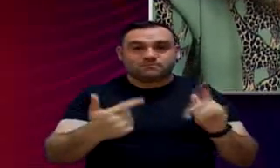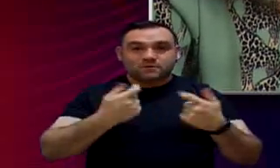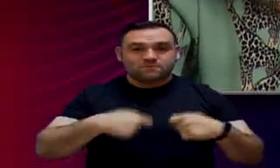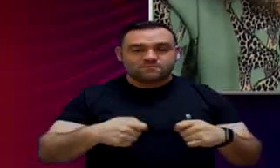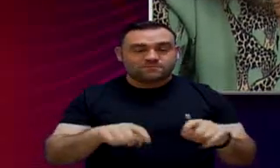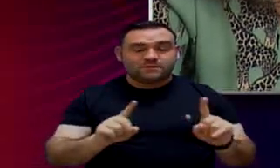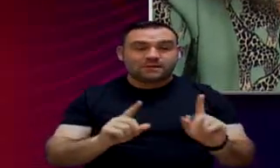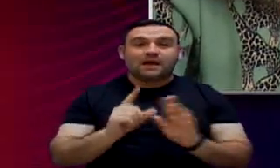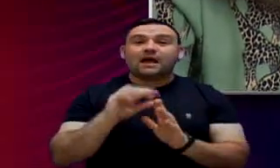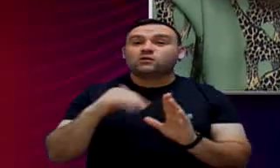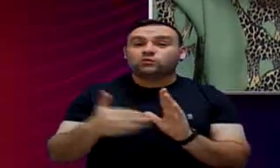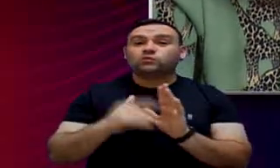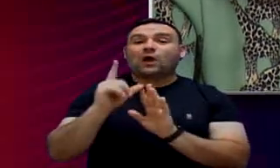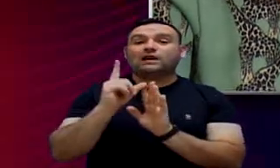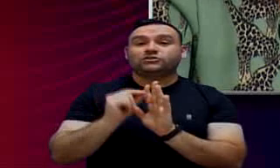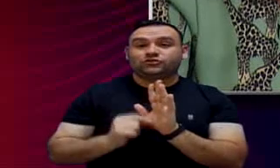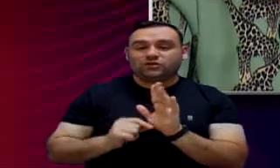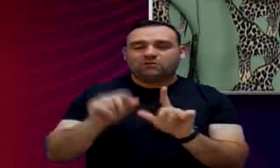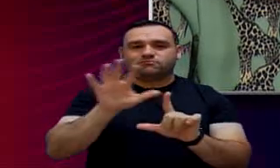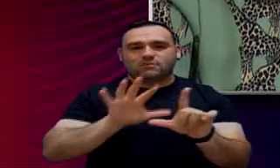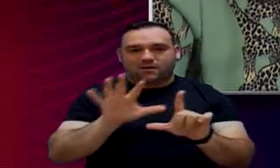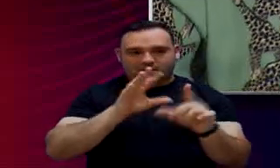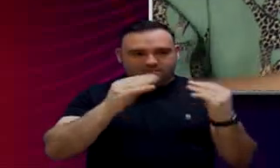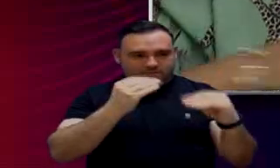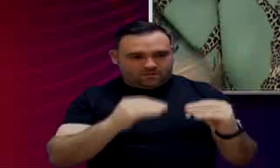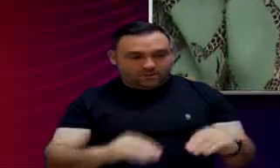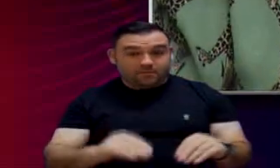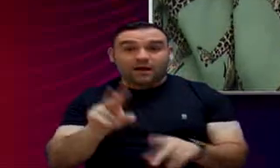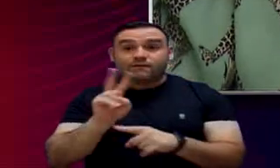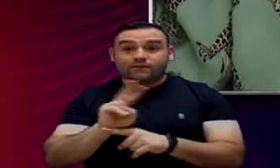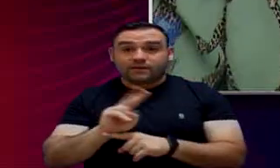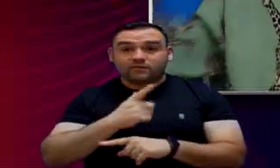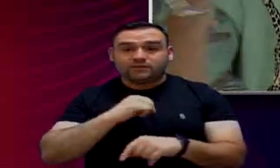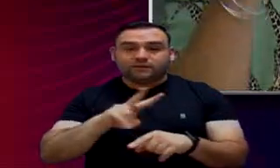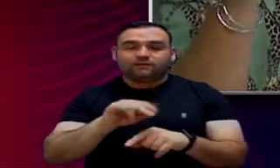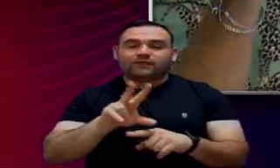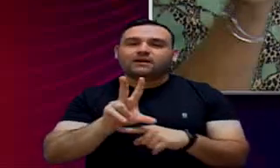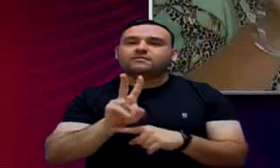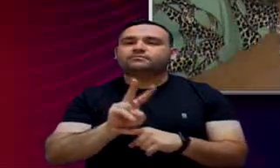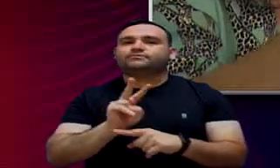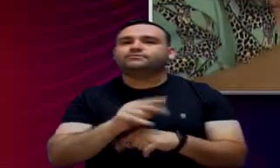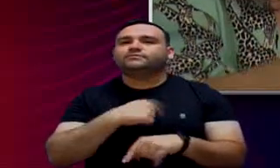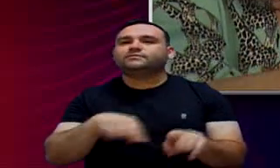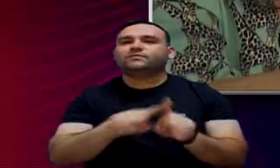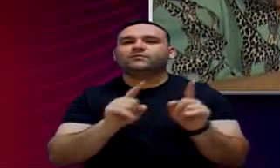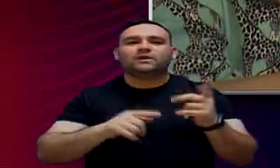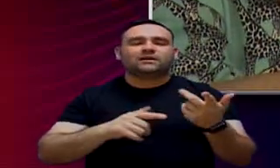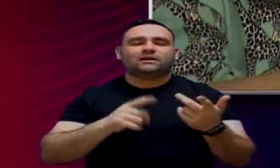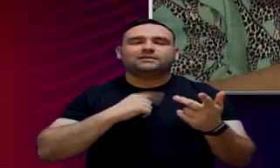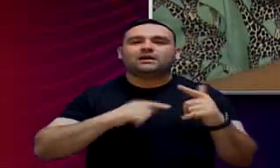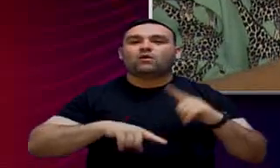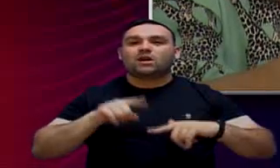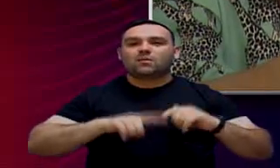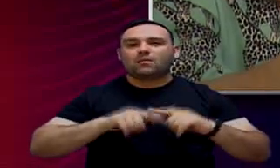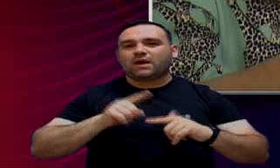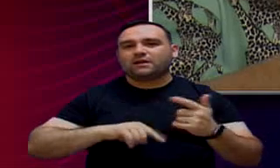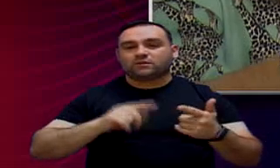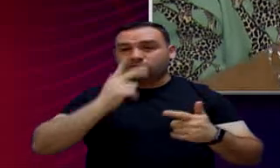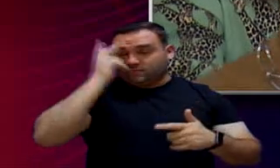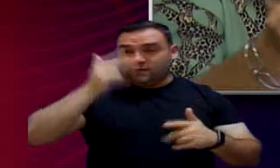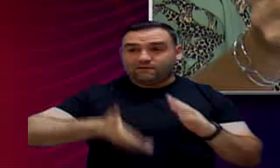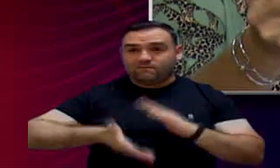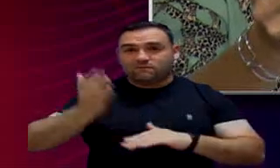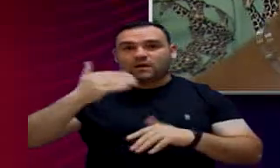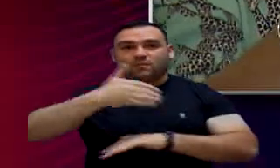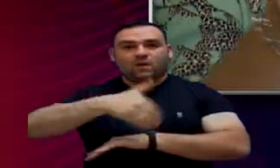passa a fazer a digitalização os fiscais vão ter através de um de um equipamento eles vão para Rua